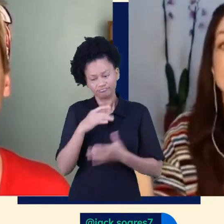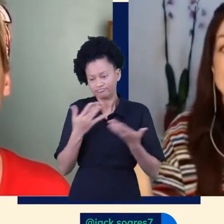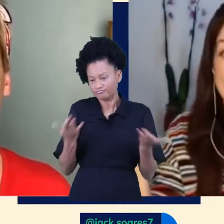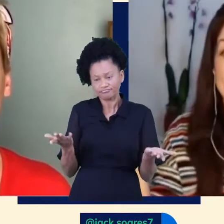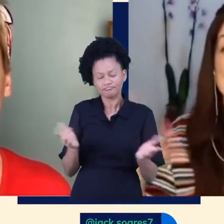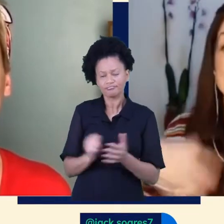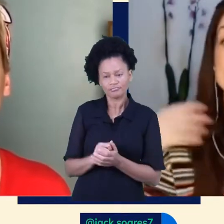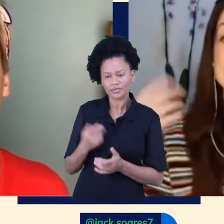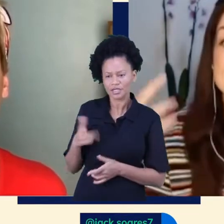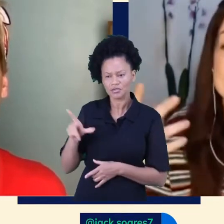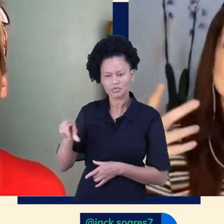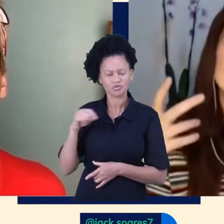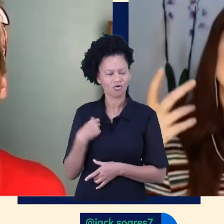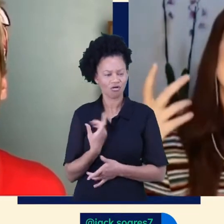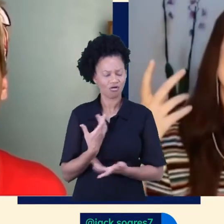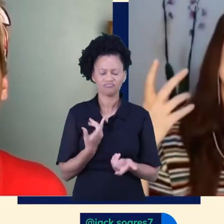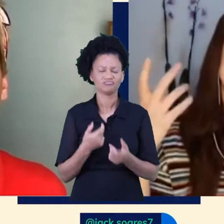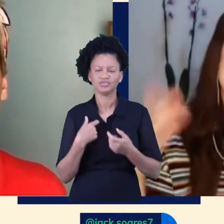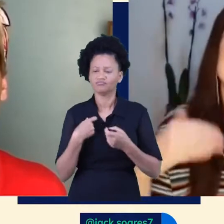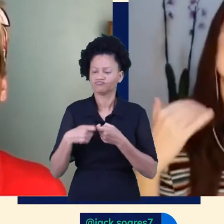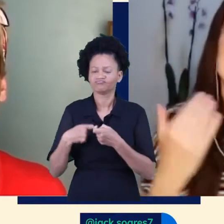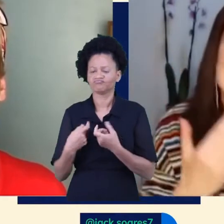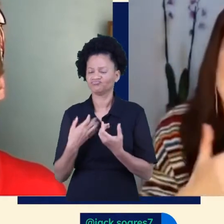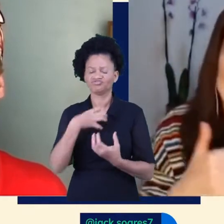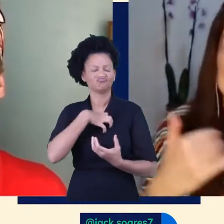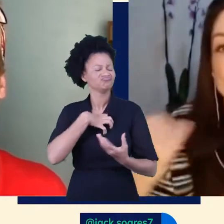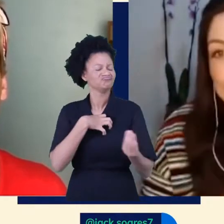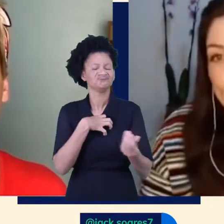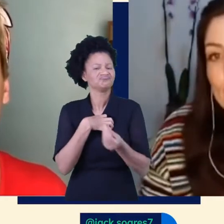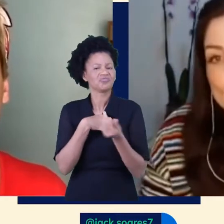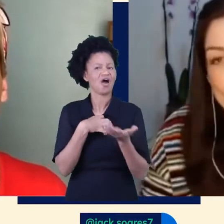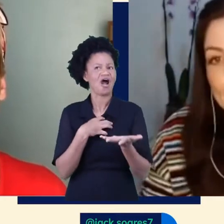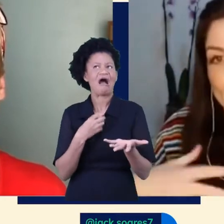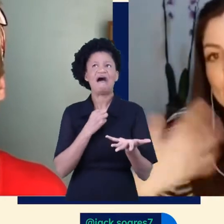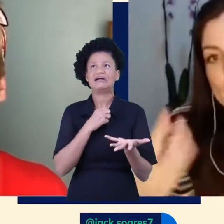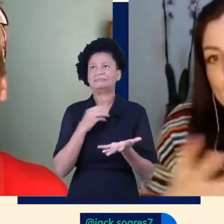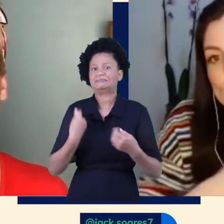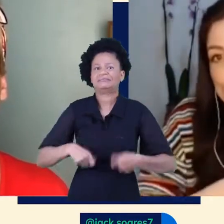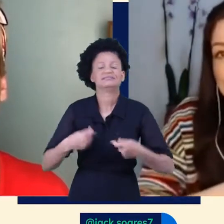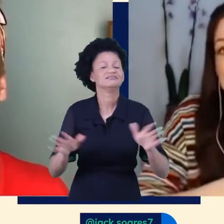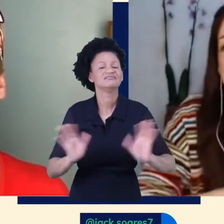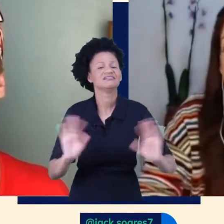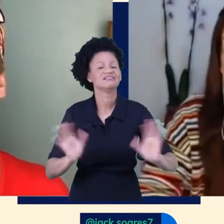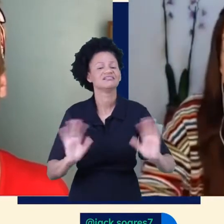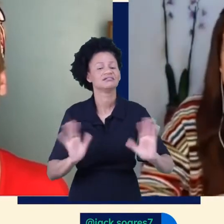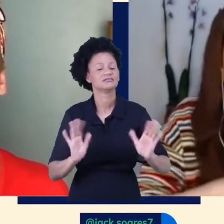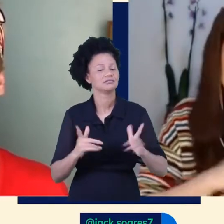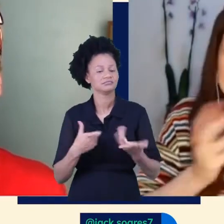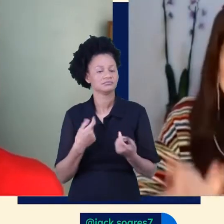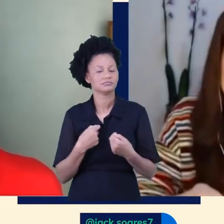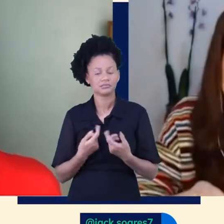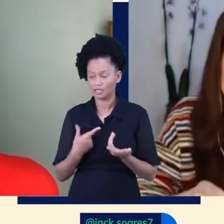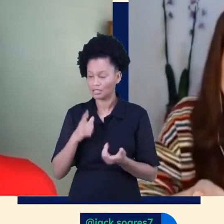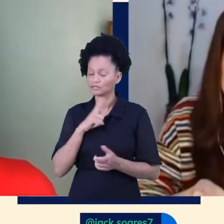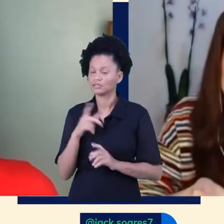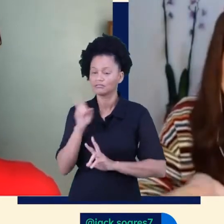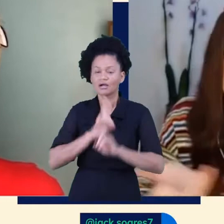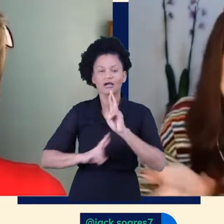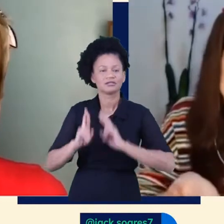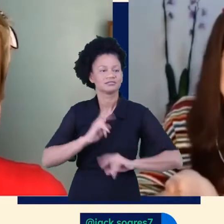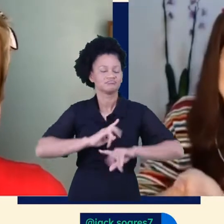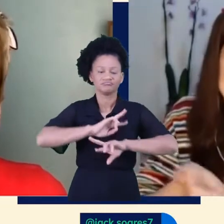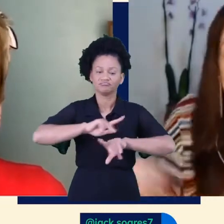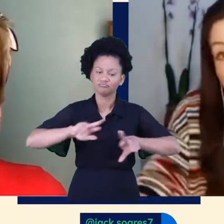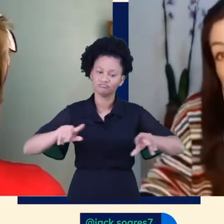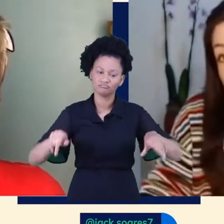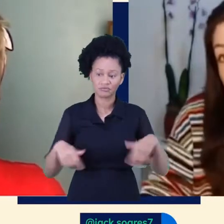falta, né? Não precisa ter esse formato no relacionamento, ela se relaciona de outras formas, e isso não quer dizer que não